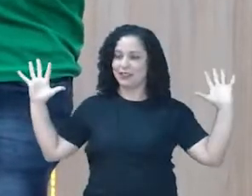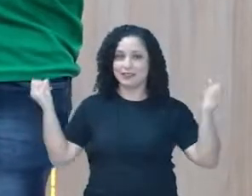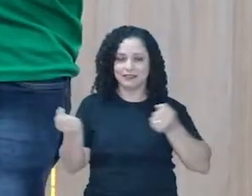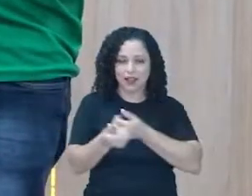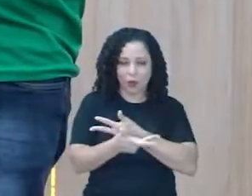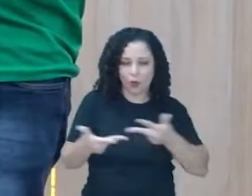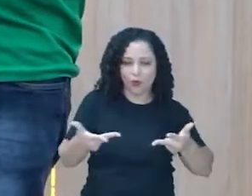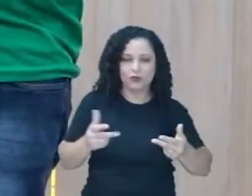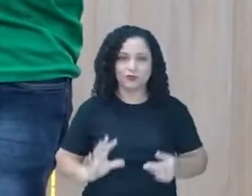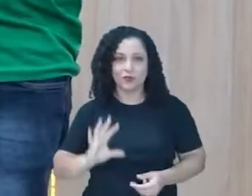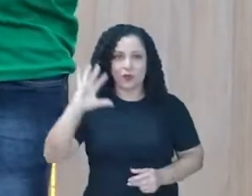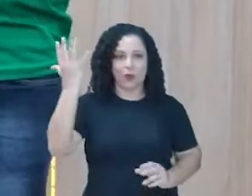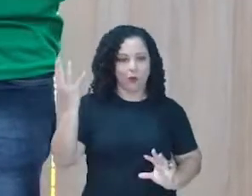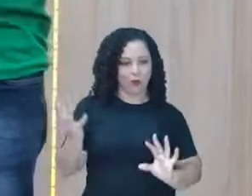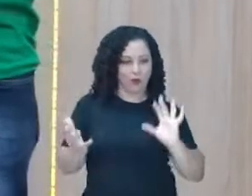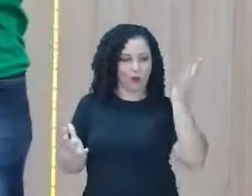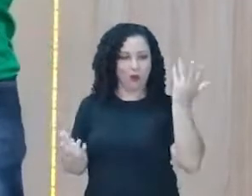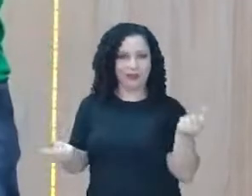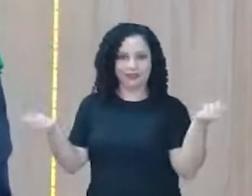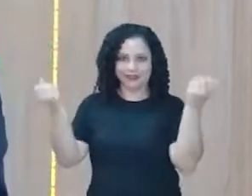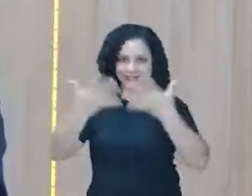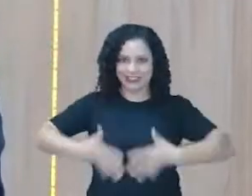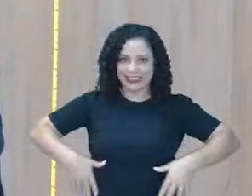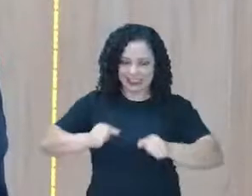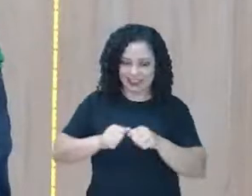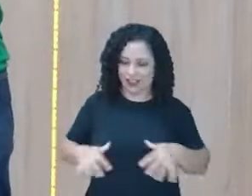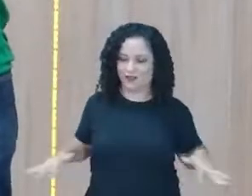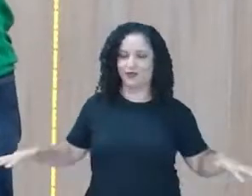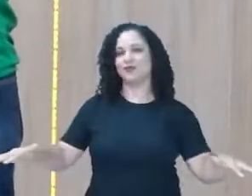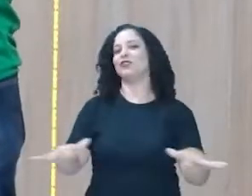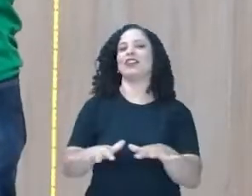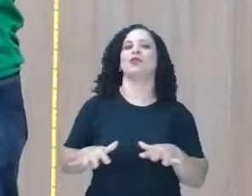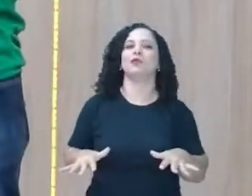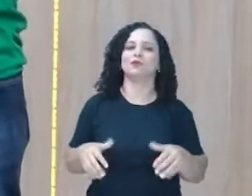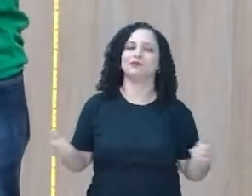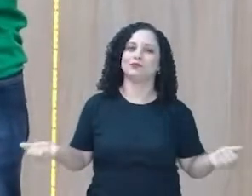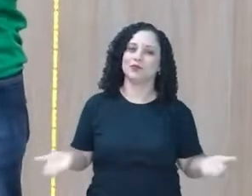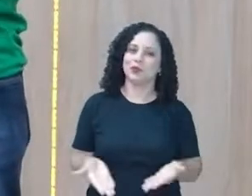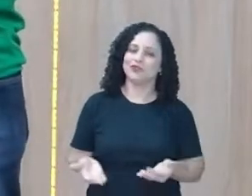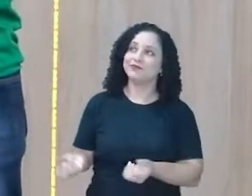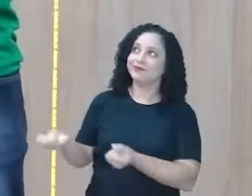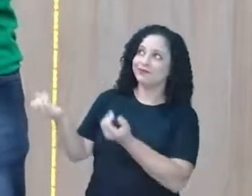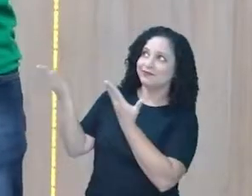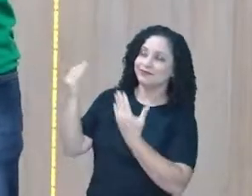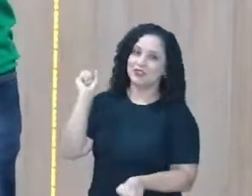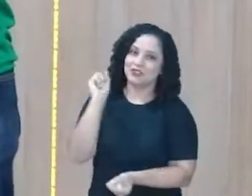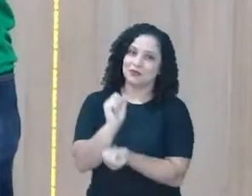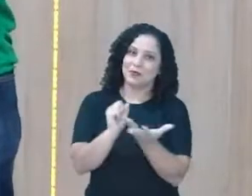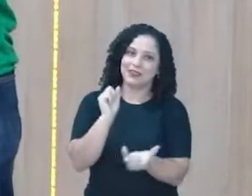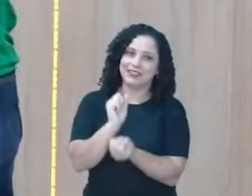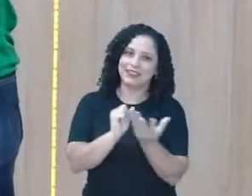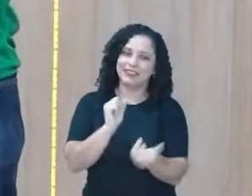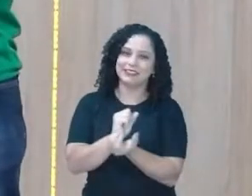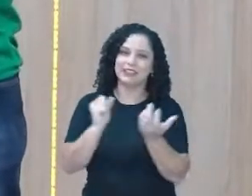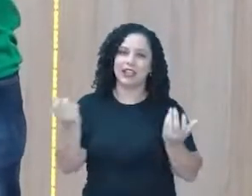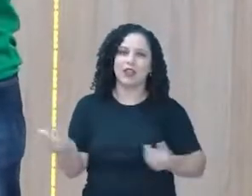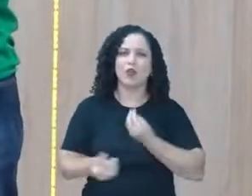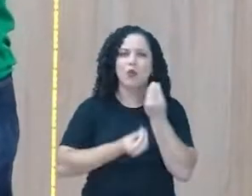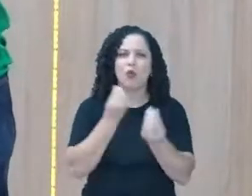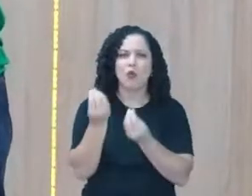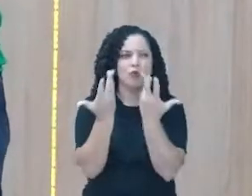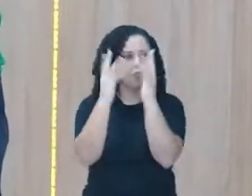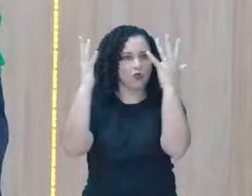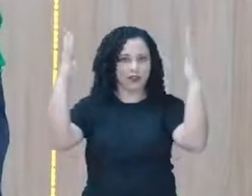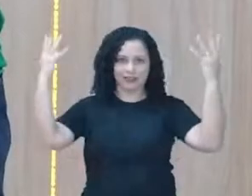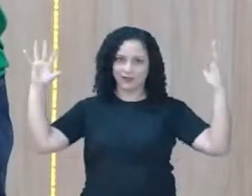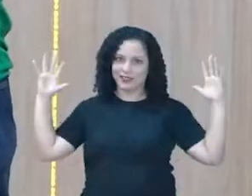e a transformação do espaço natural. Então já está aí um spoilerzinho do que a gente vai ver hoje, tá? Também com essa questão da natureza, do